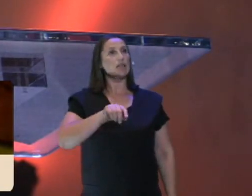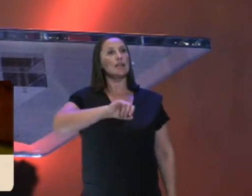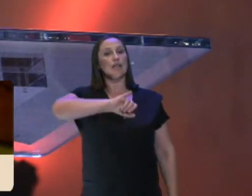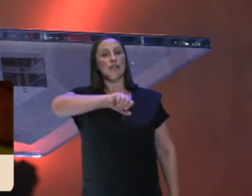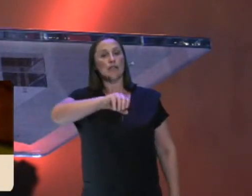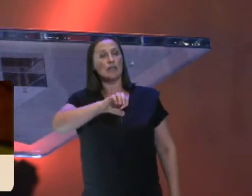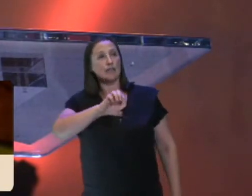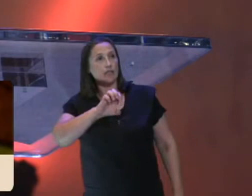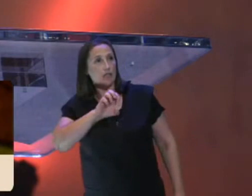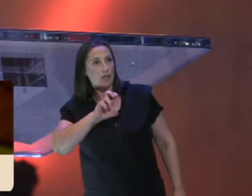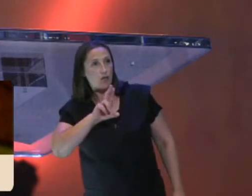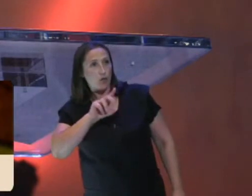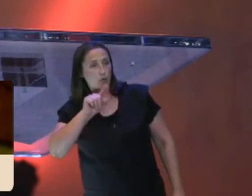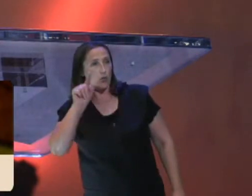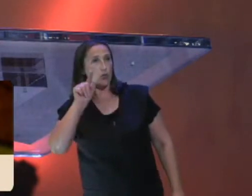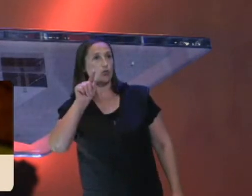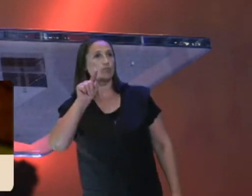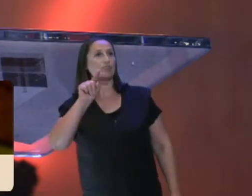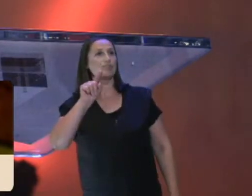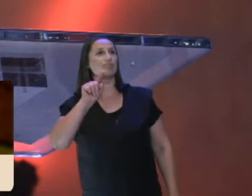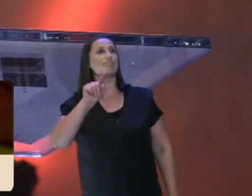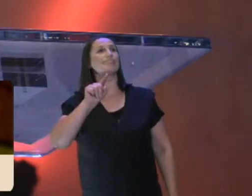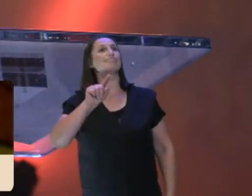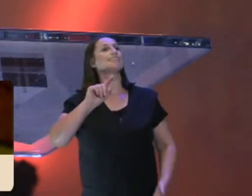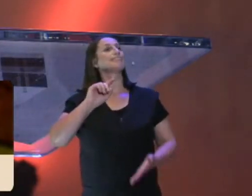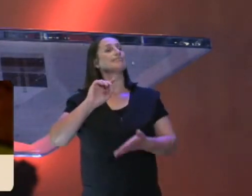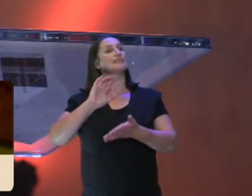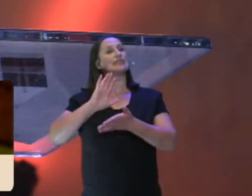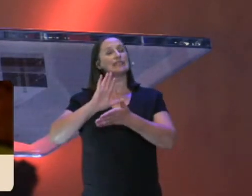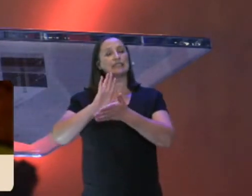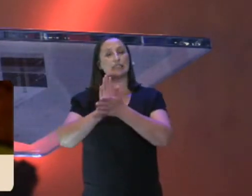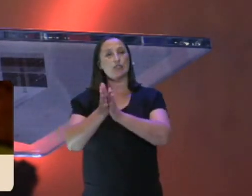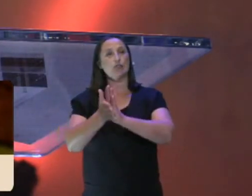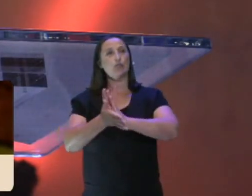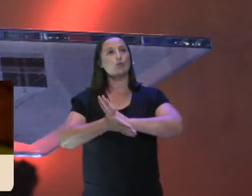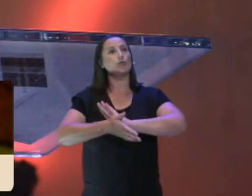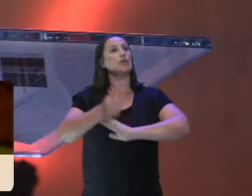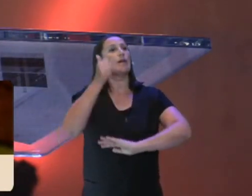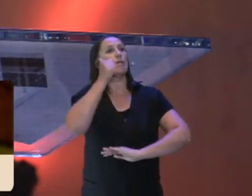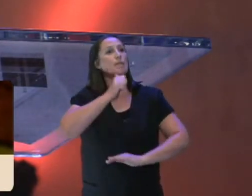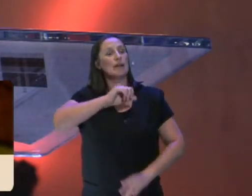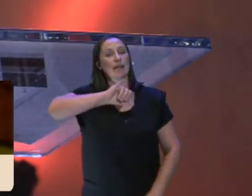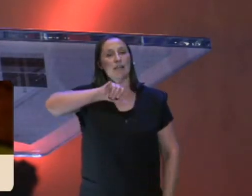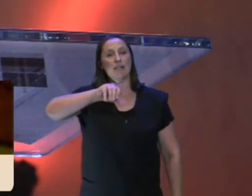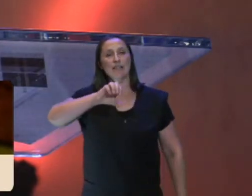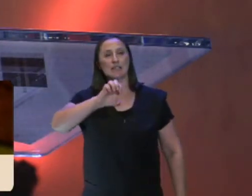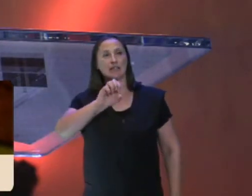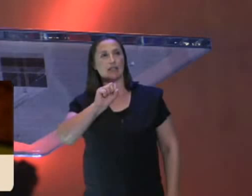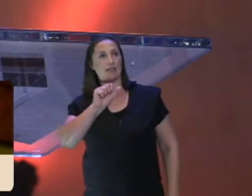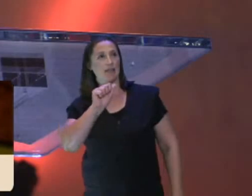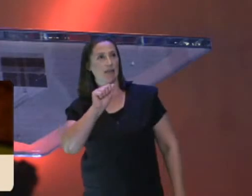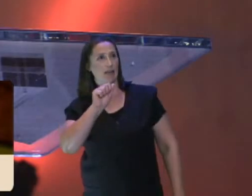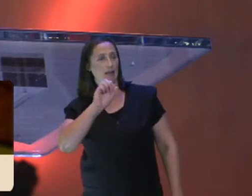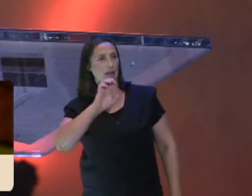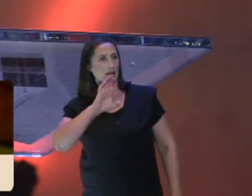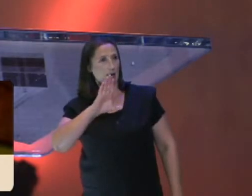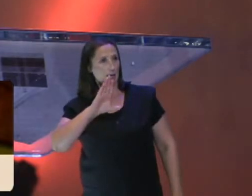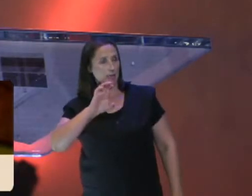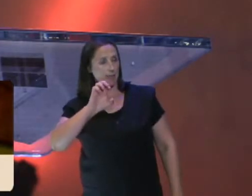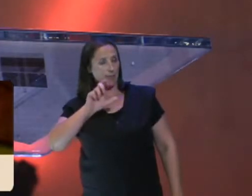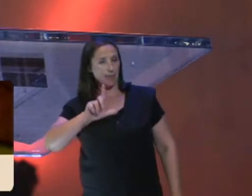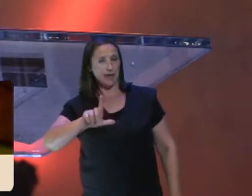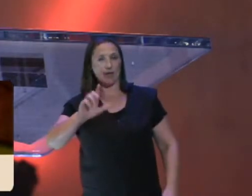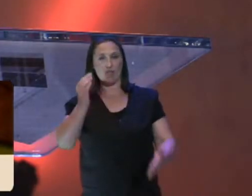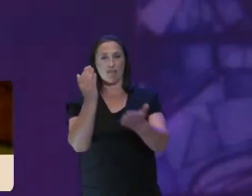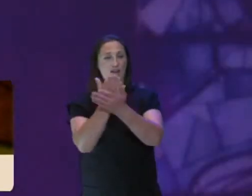é? Essa dinastia de Jezabel e Acabe acabam em Israel, e